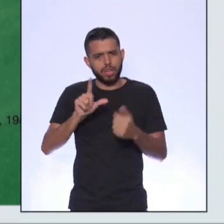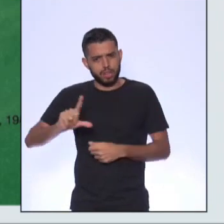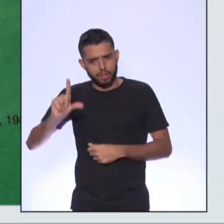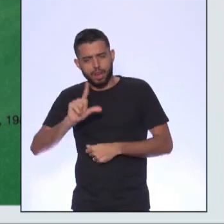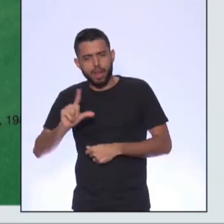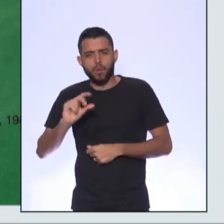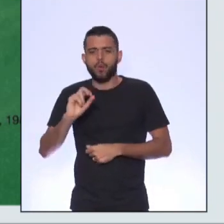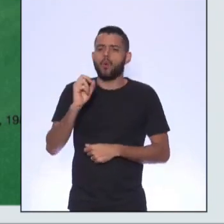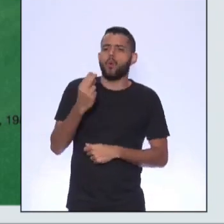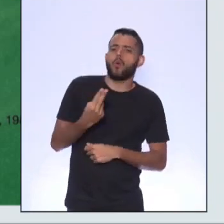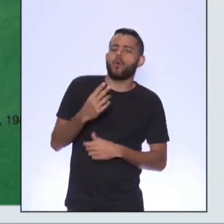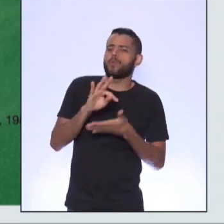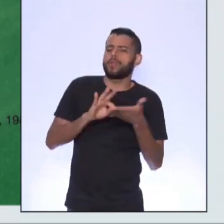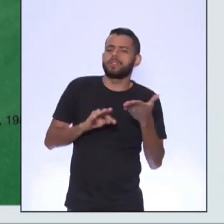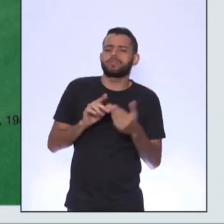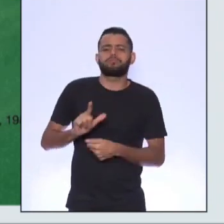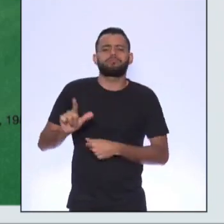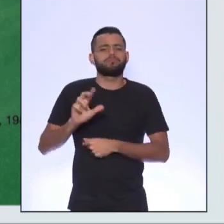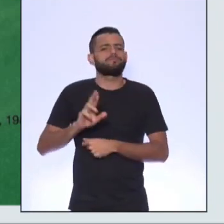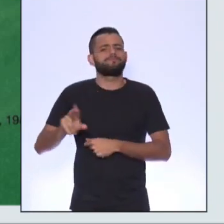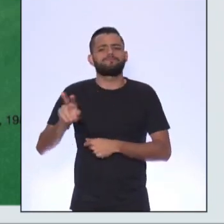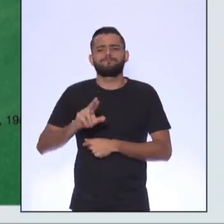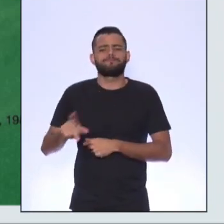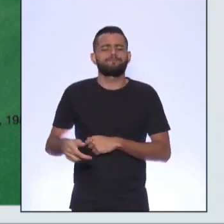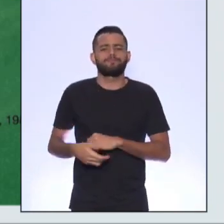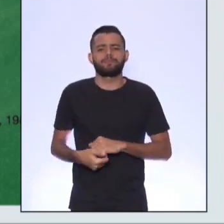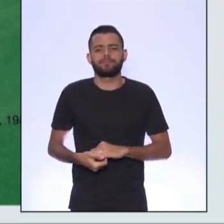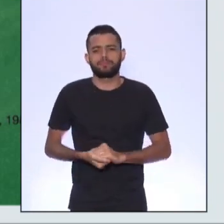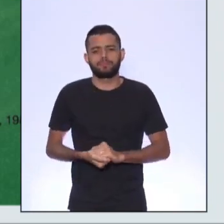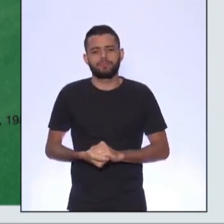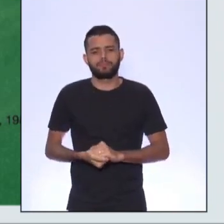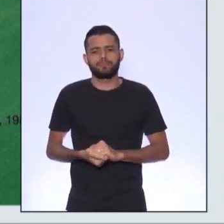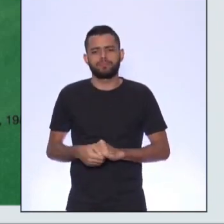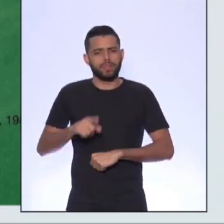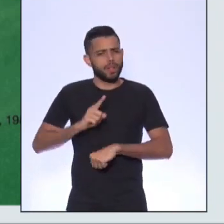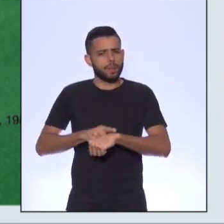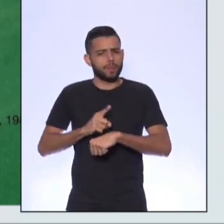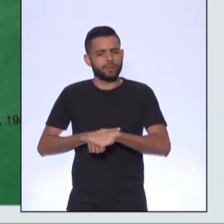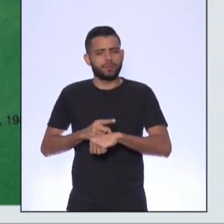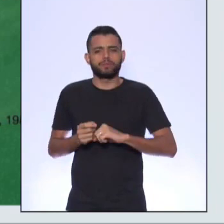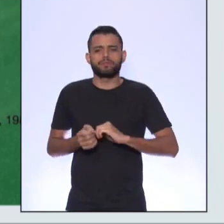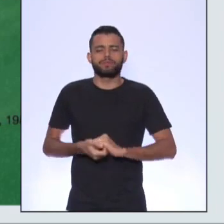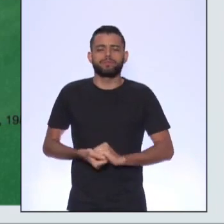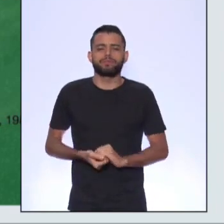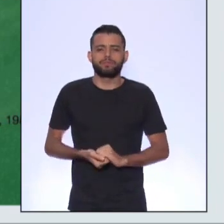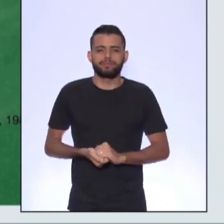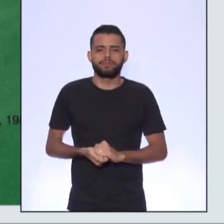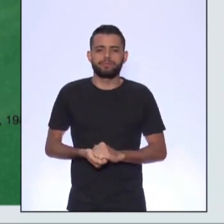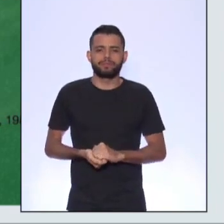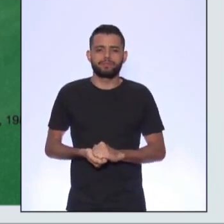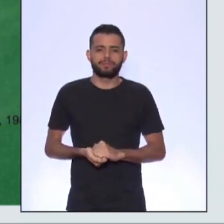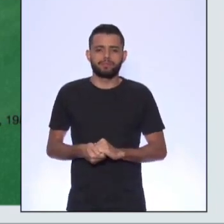um texto não literário? Vai lá, Tembinho, vamos lá. 3, 2,